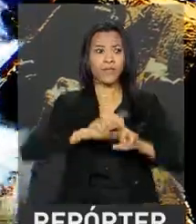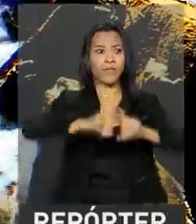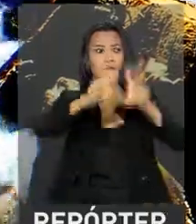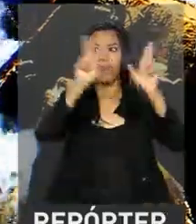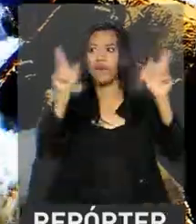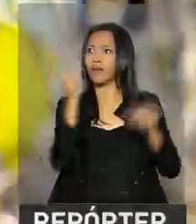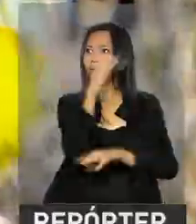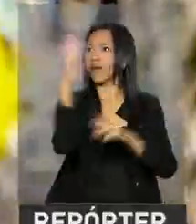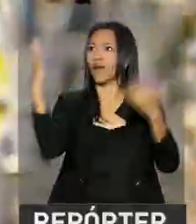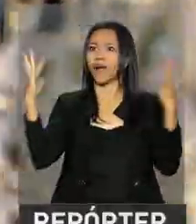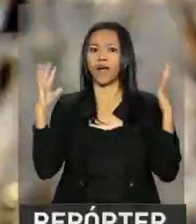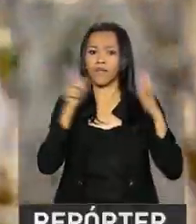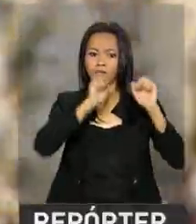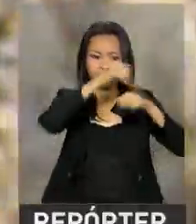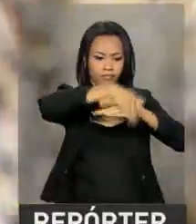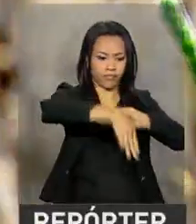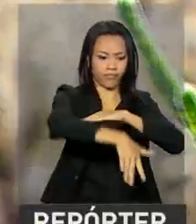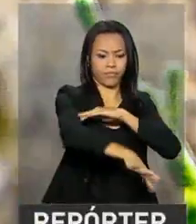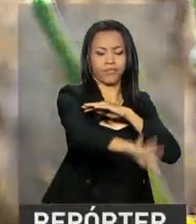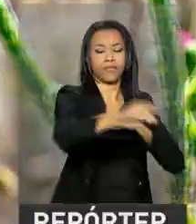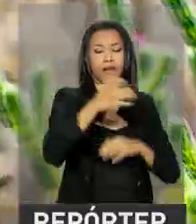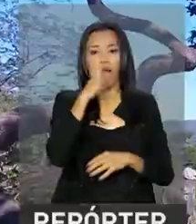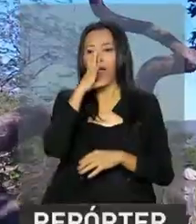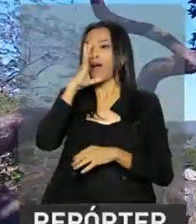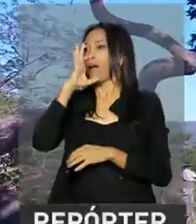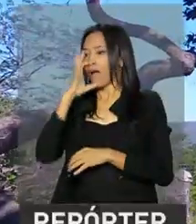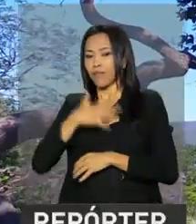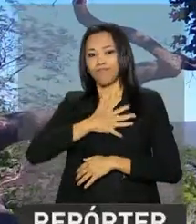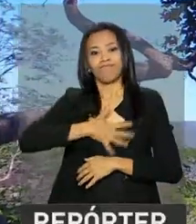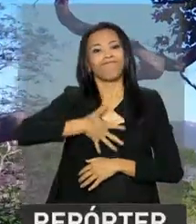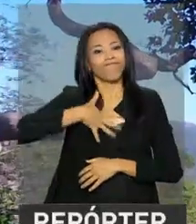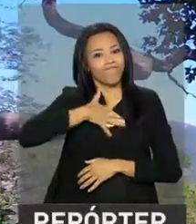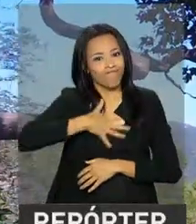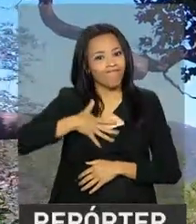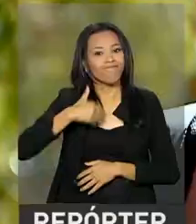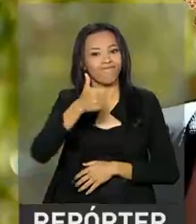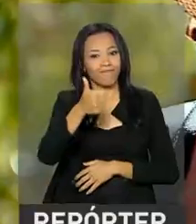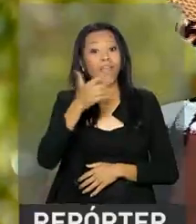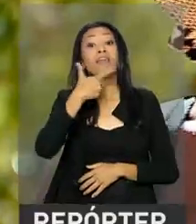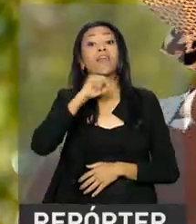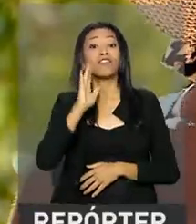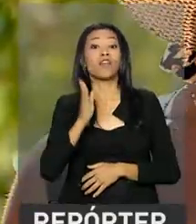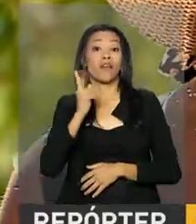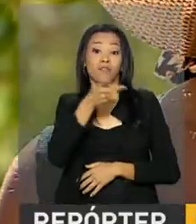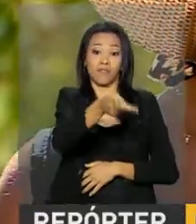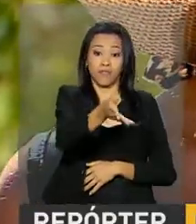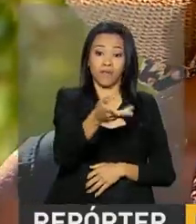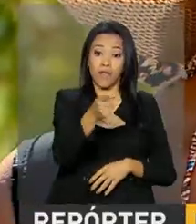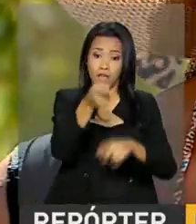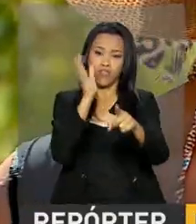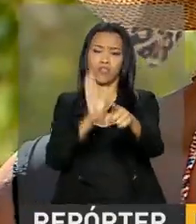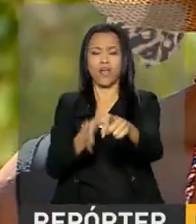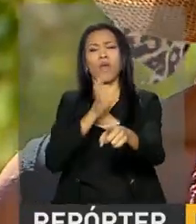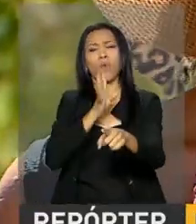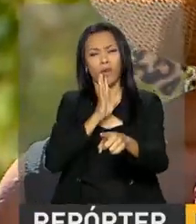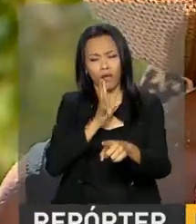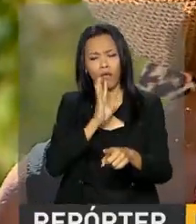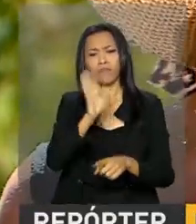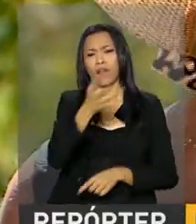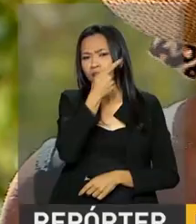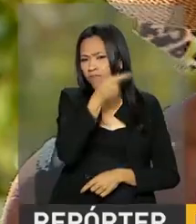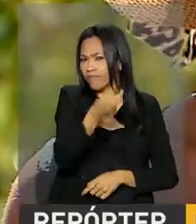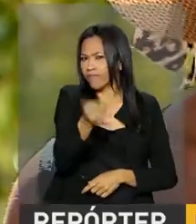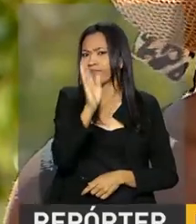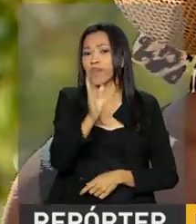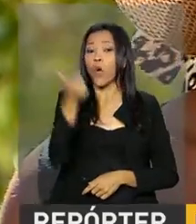e opções de lazer inspiram o retorno de quem já visitou a Chapada dos Veadeiros. Eu já vim outras vezes, tô retornando